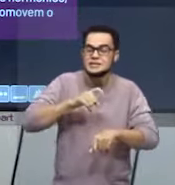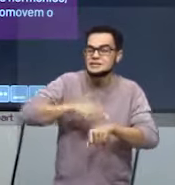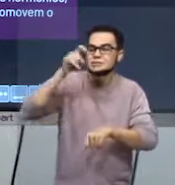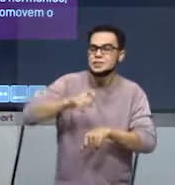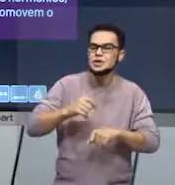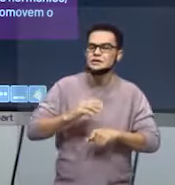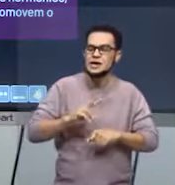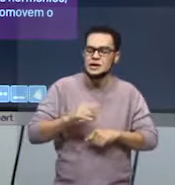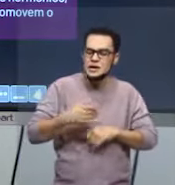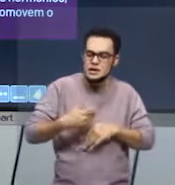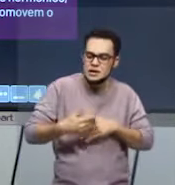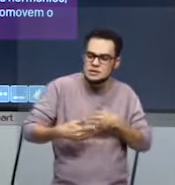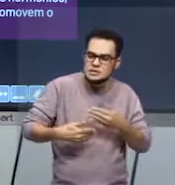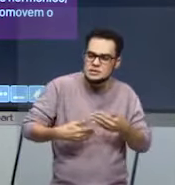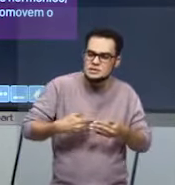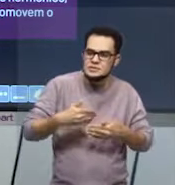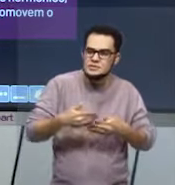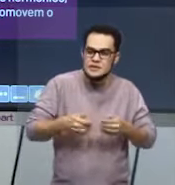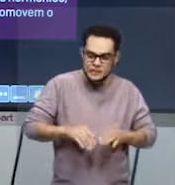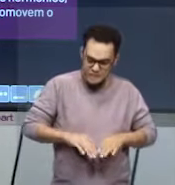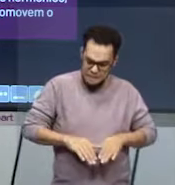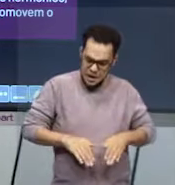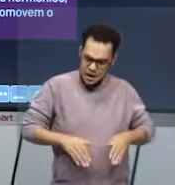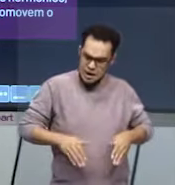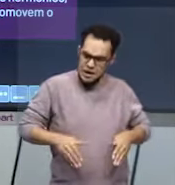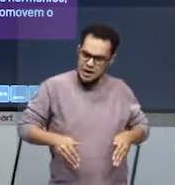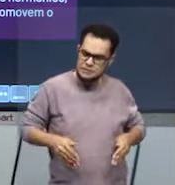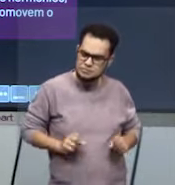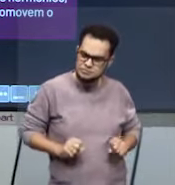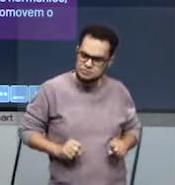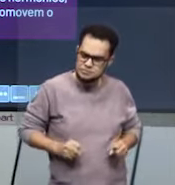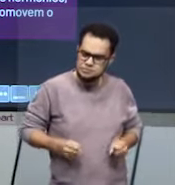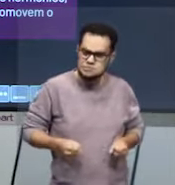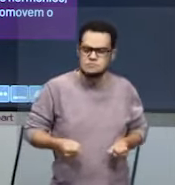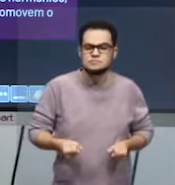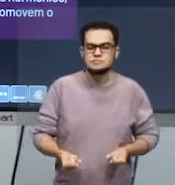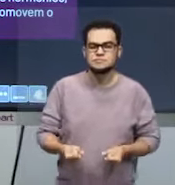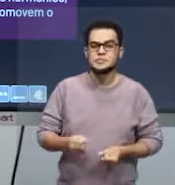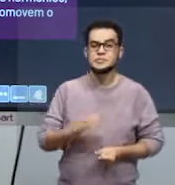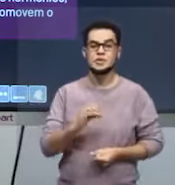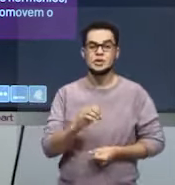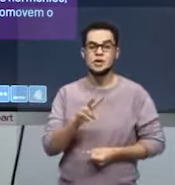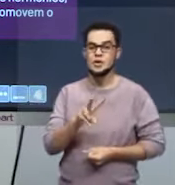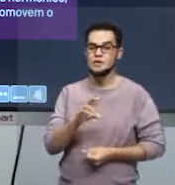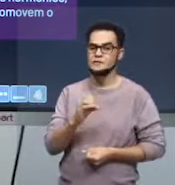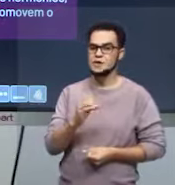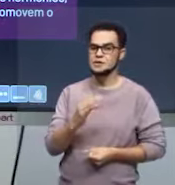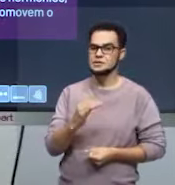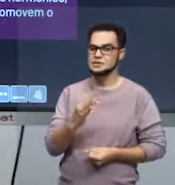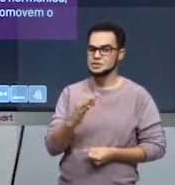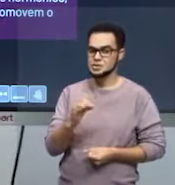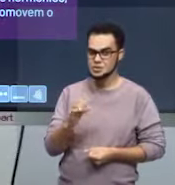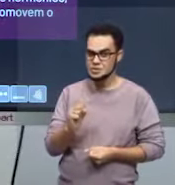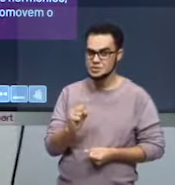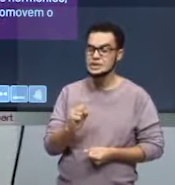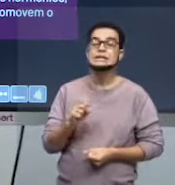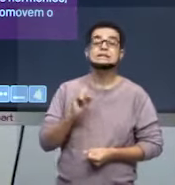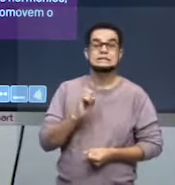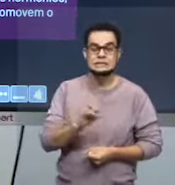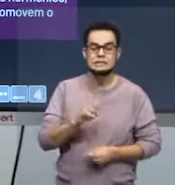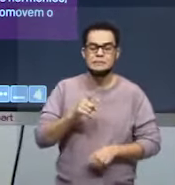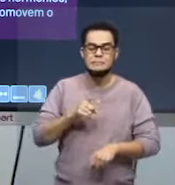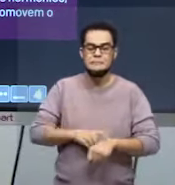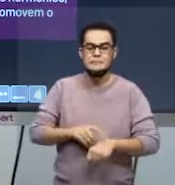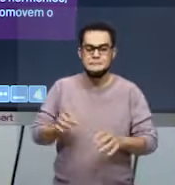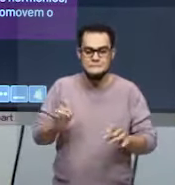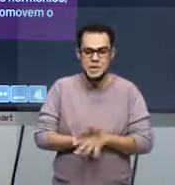aquele endométrio, que é a parede do útero, e vai desenvolver o ovócito. Esses dois eventos estando prontos,